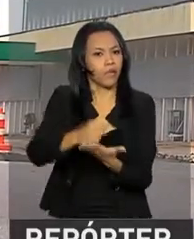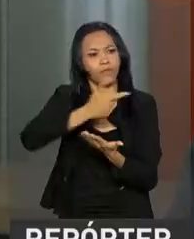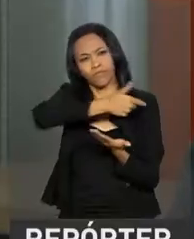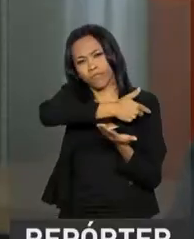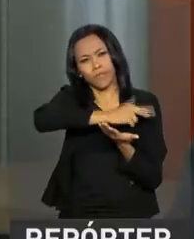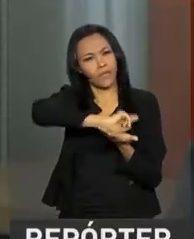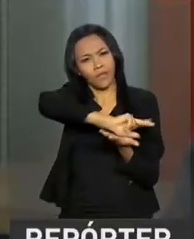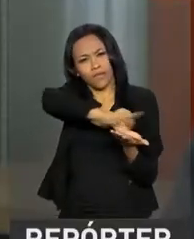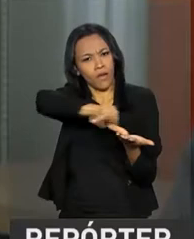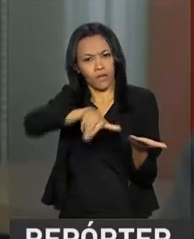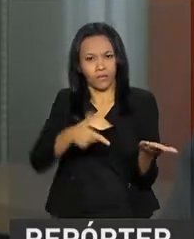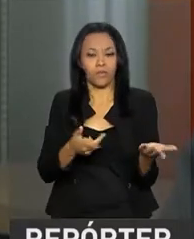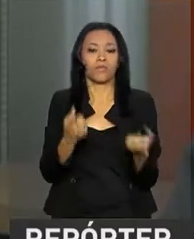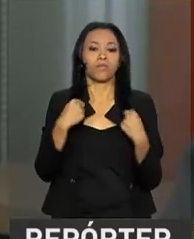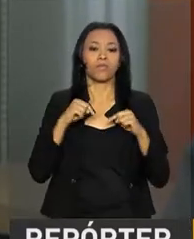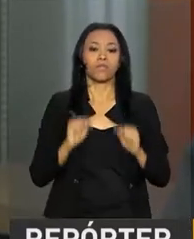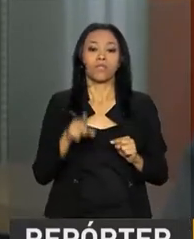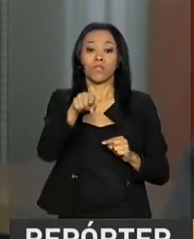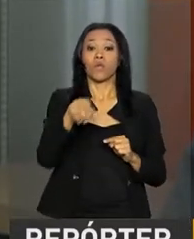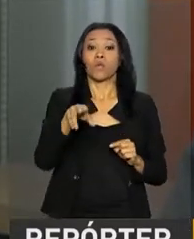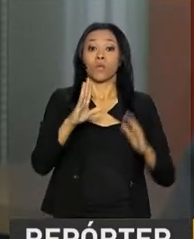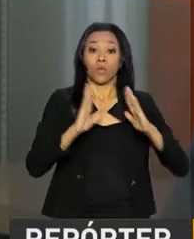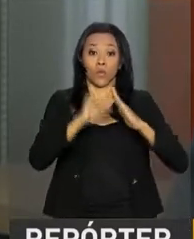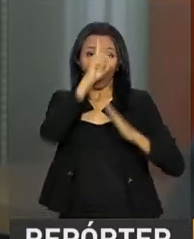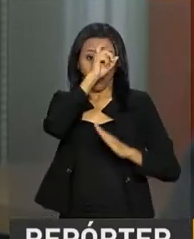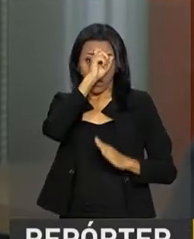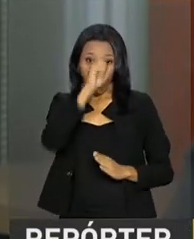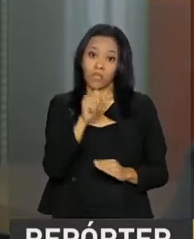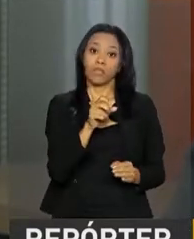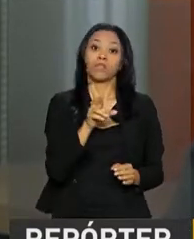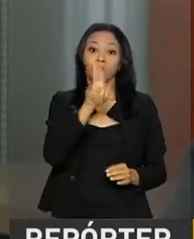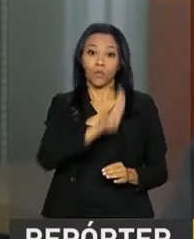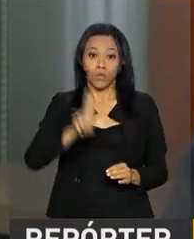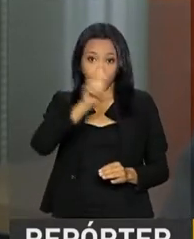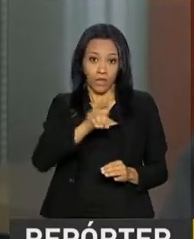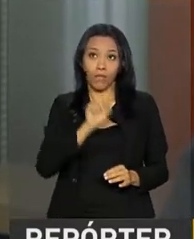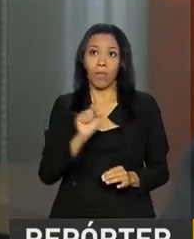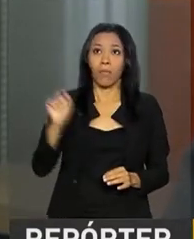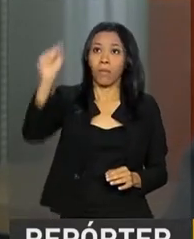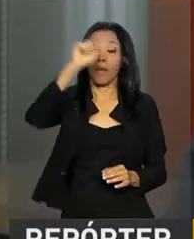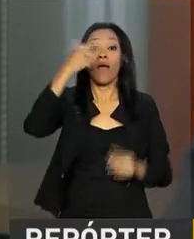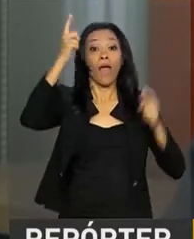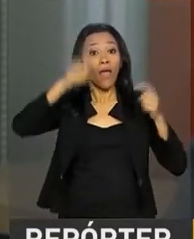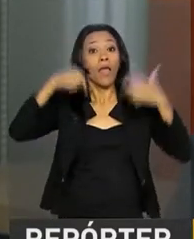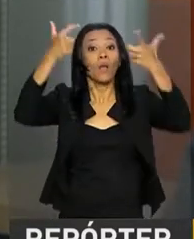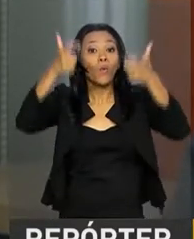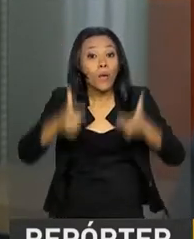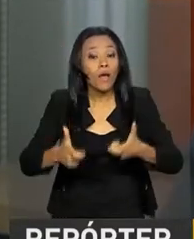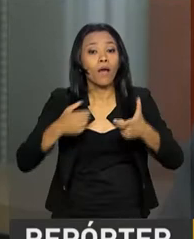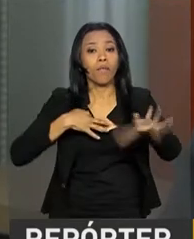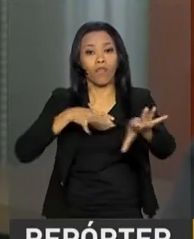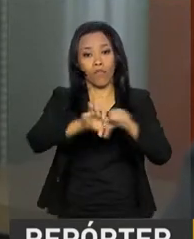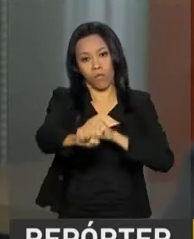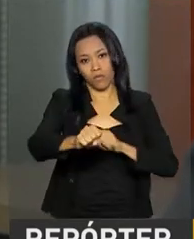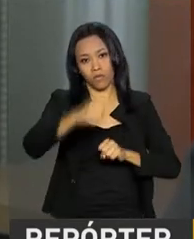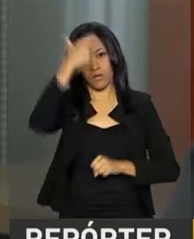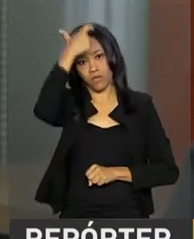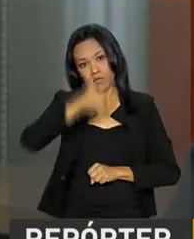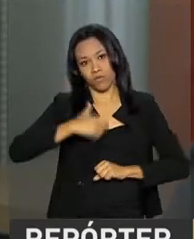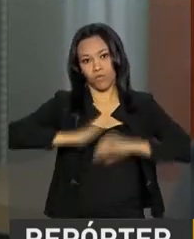outros. Os hospitais universitários federais do Brasil, hoje, eles são o campo de prática da formação dos profissionais de